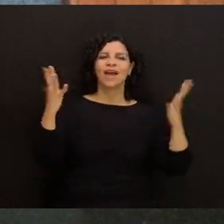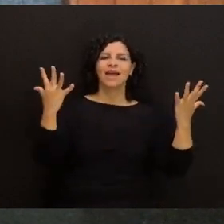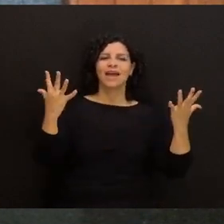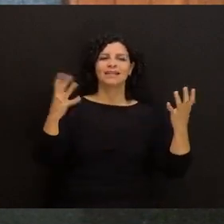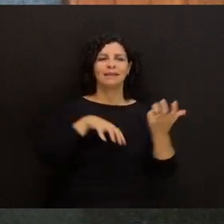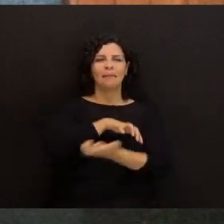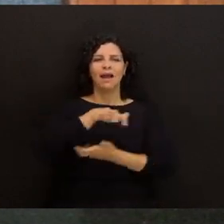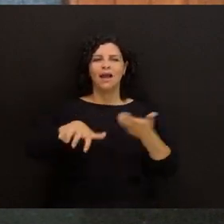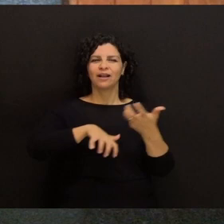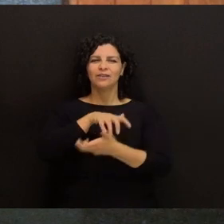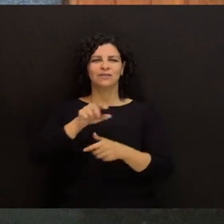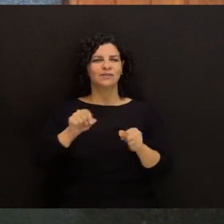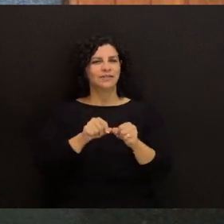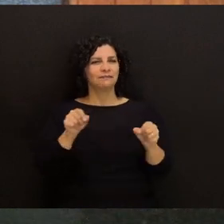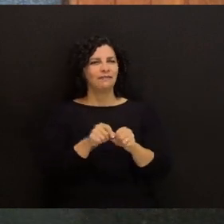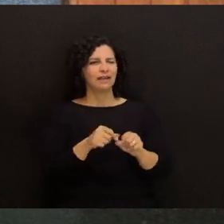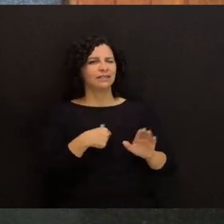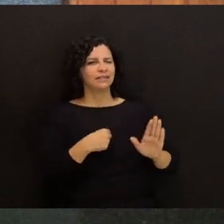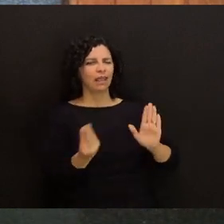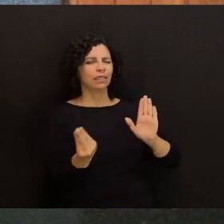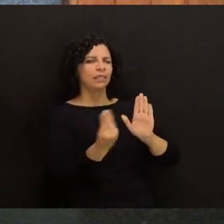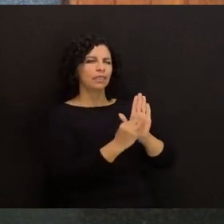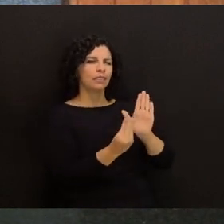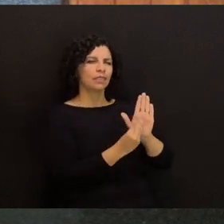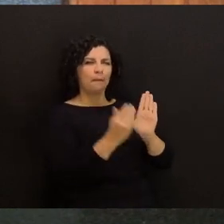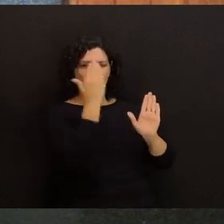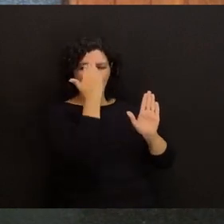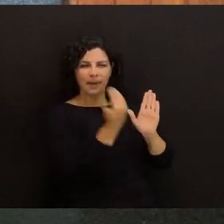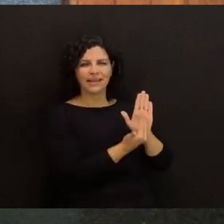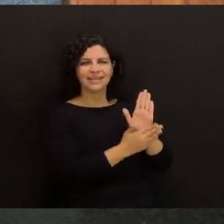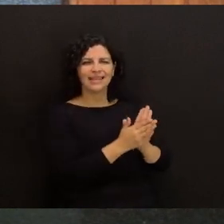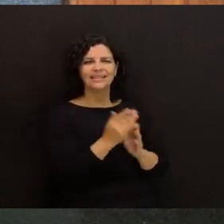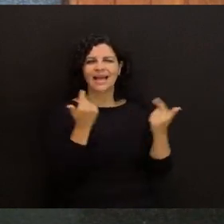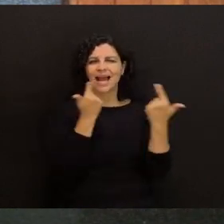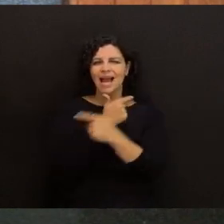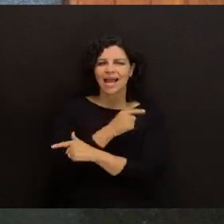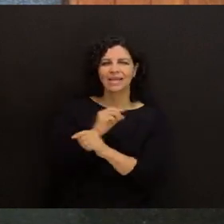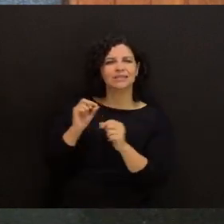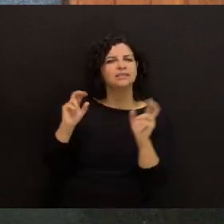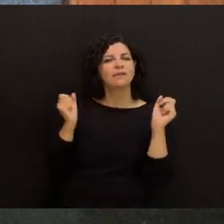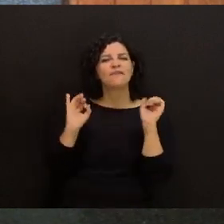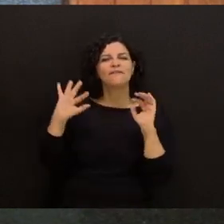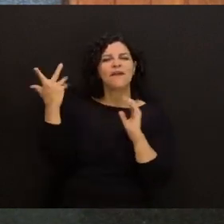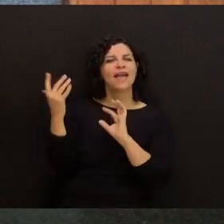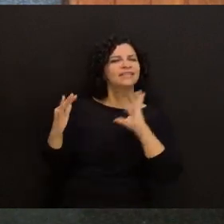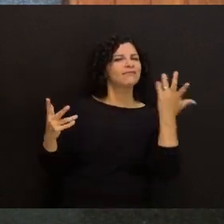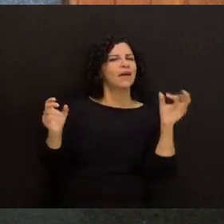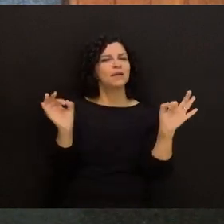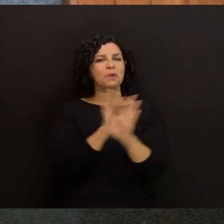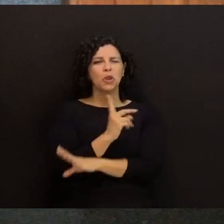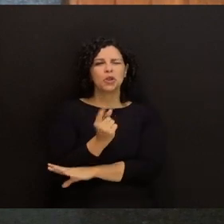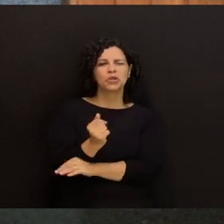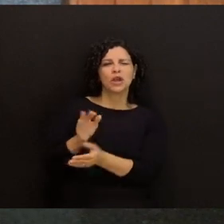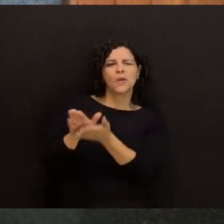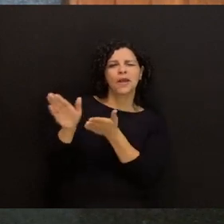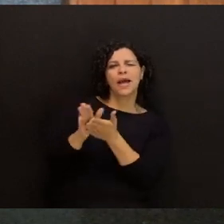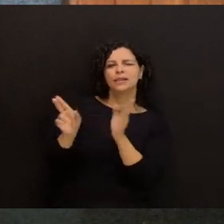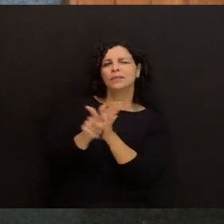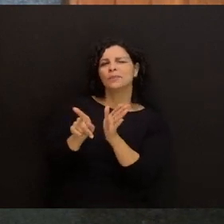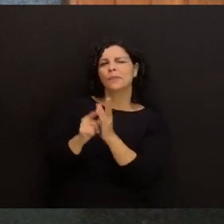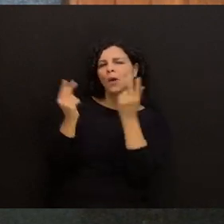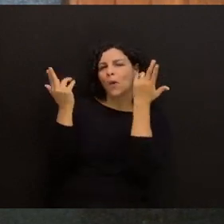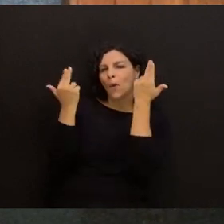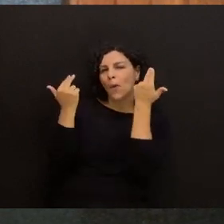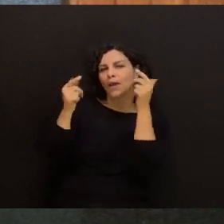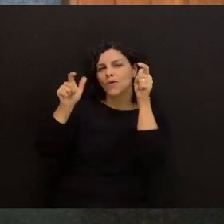coloca-se por merapoliticagem depois não cumpre todo mundo dá risada faz uma festinha gasta um recursinho ali na toca do coelho